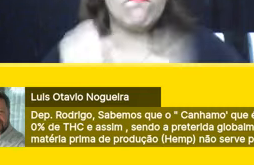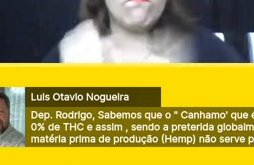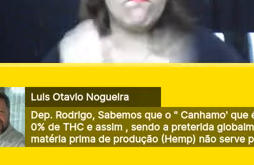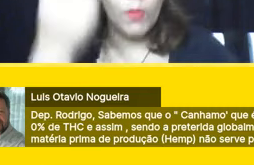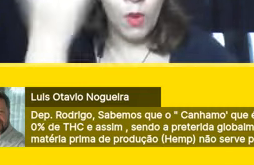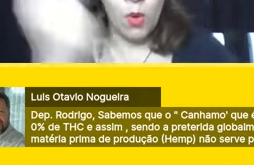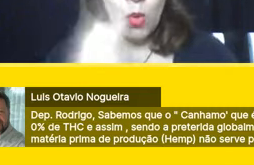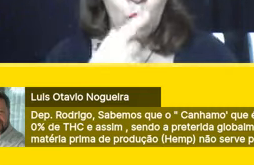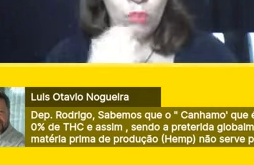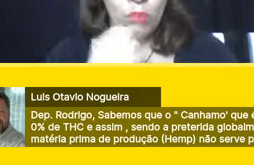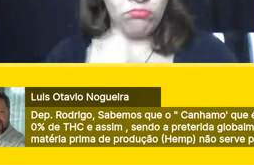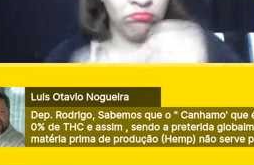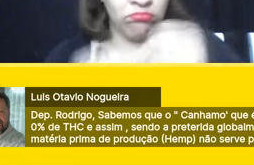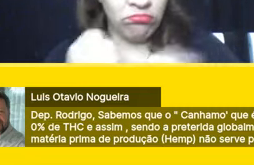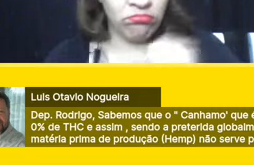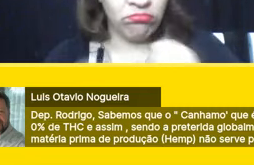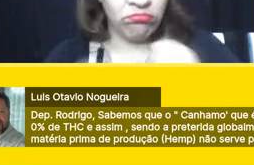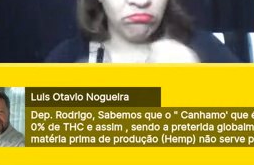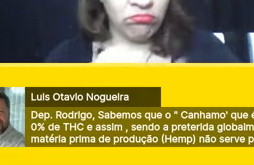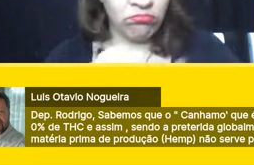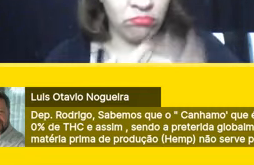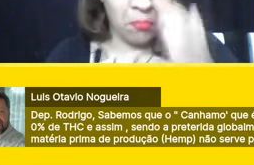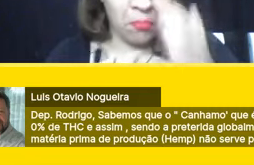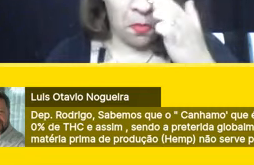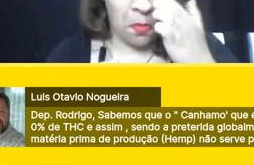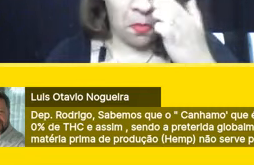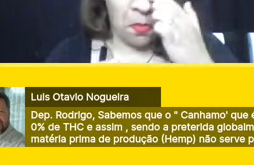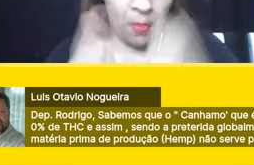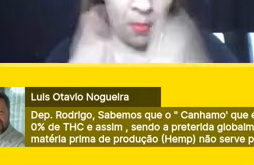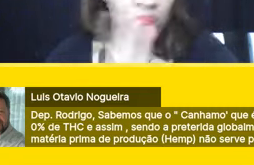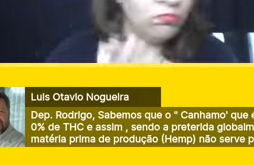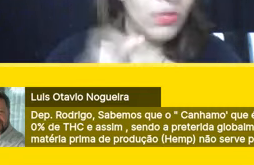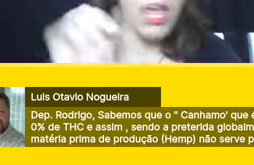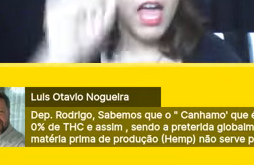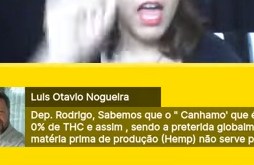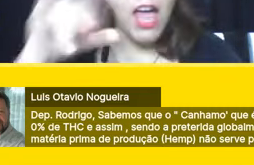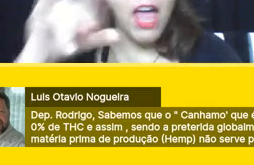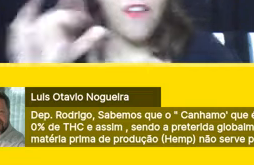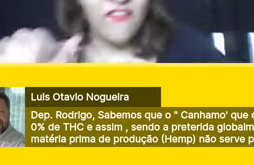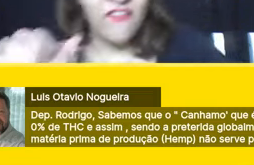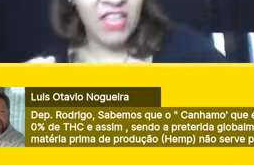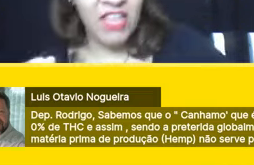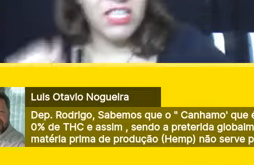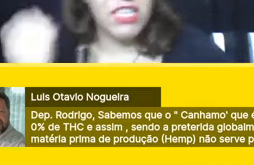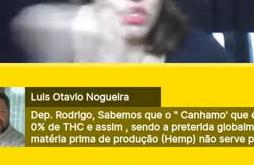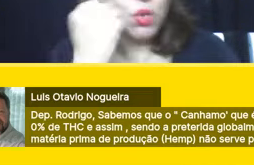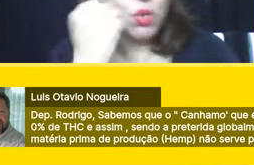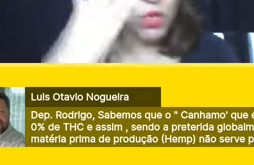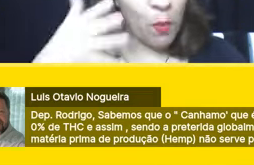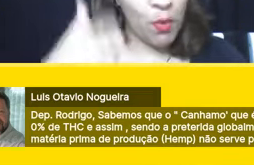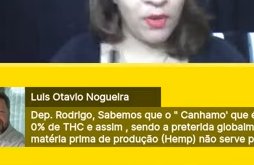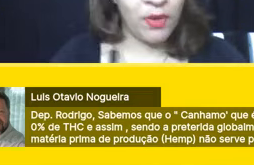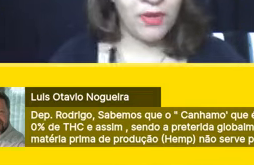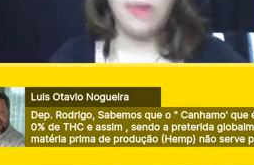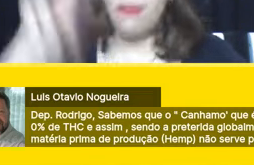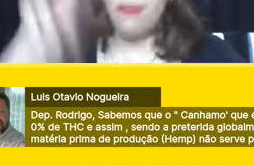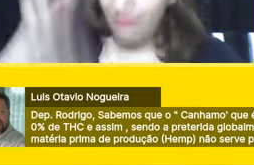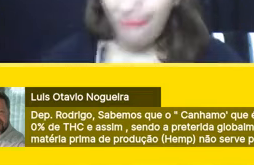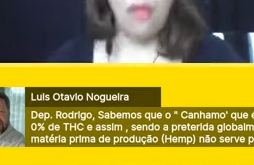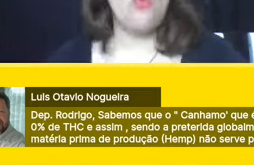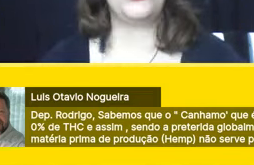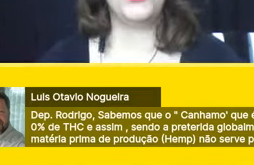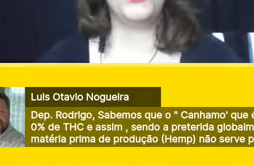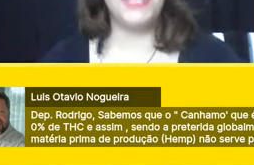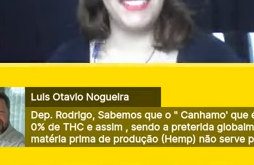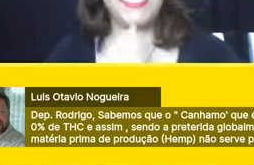farmacêuticos sob supervisão dos órgãos sanitários e de segurança pública? Foi grande, mas nós lemos. Todo mundo aqui